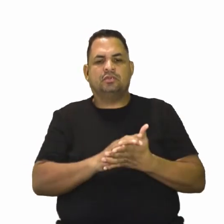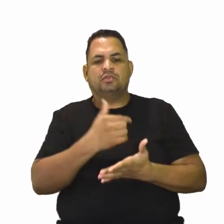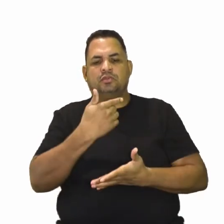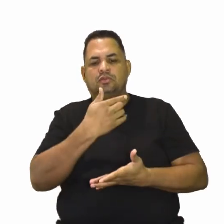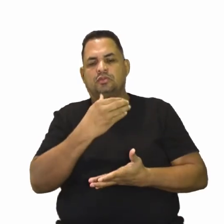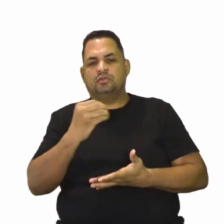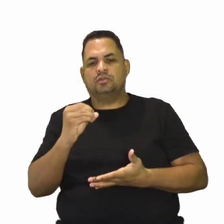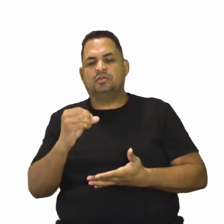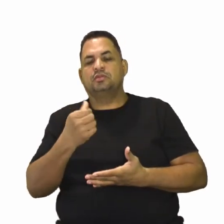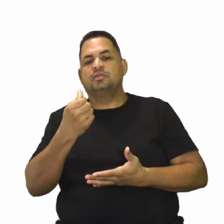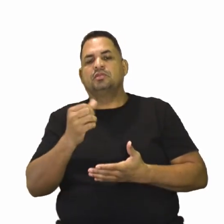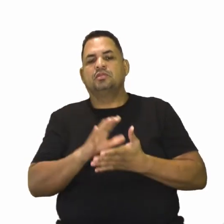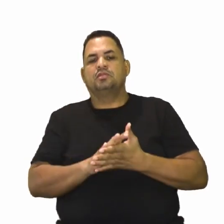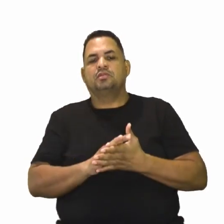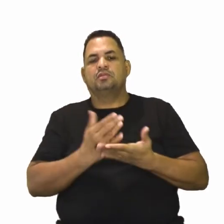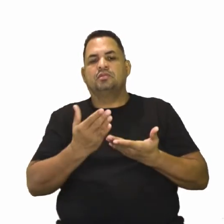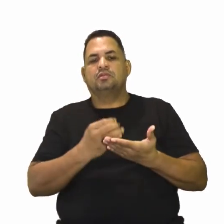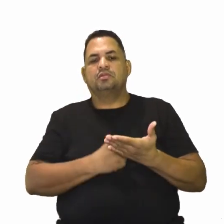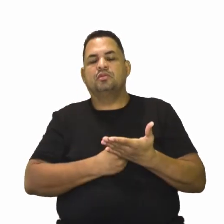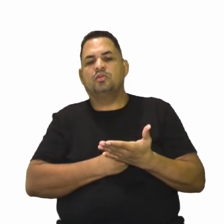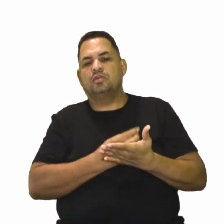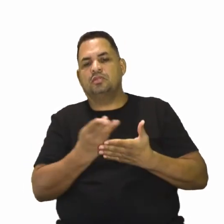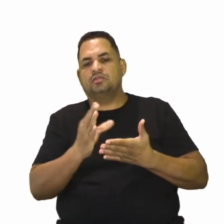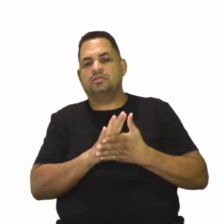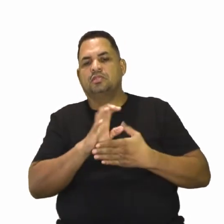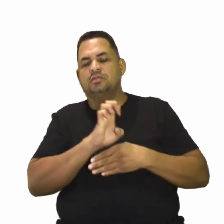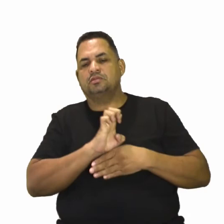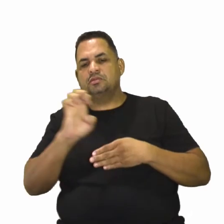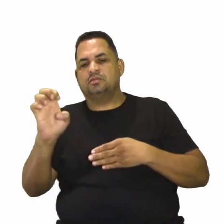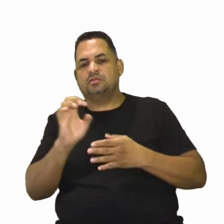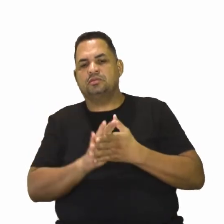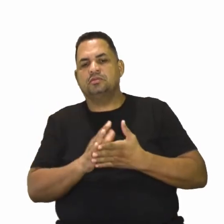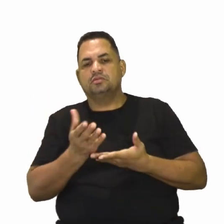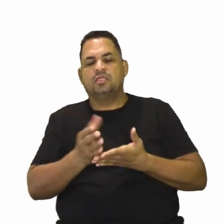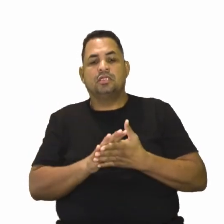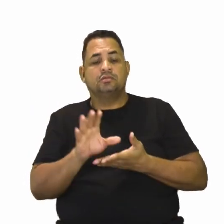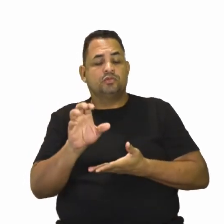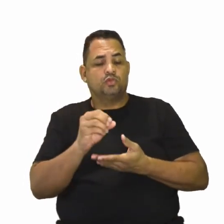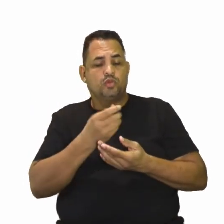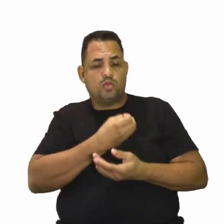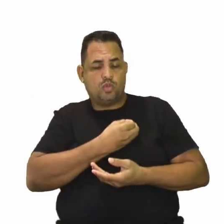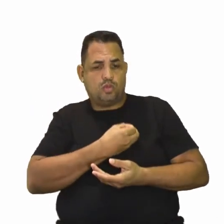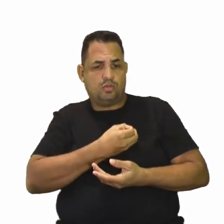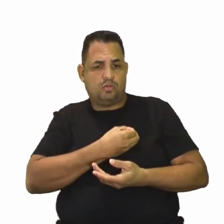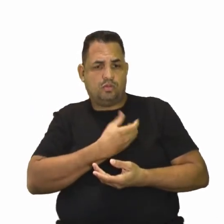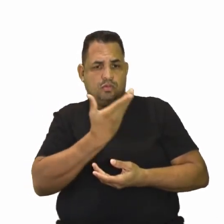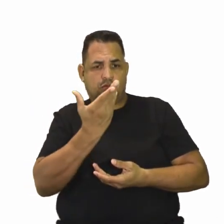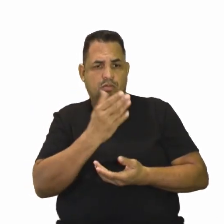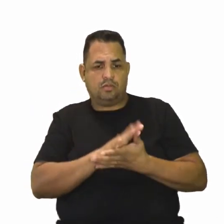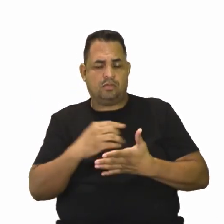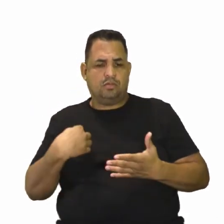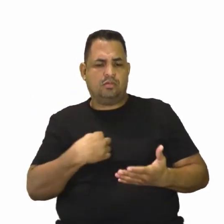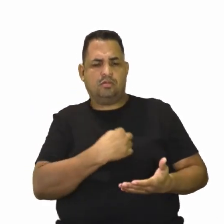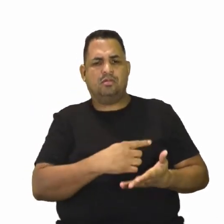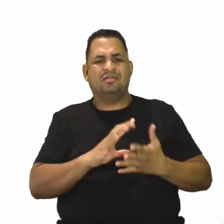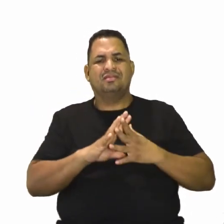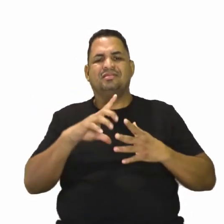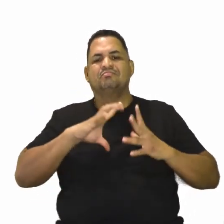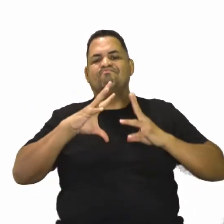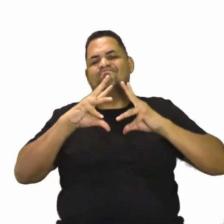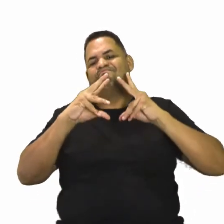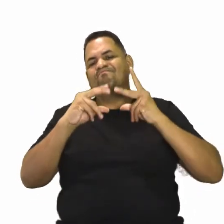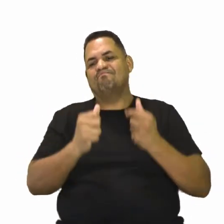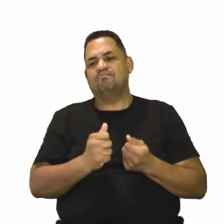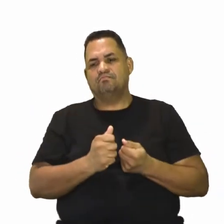2006, era 3 vezes mais, o volume de exportações. Então, a gente pega esses dados aqui, a China ela tem tudo